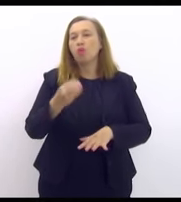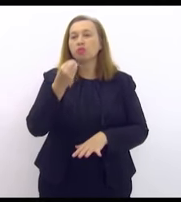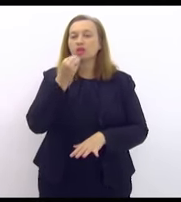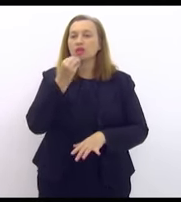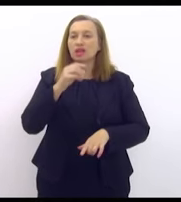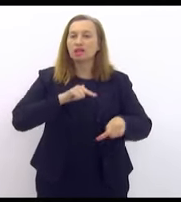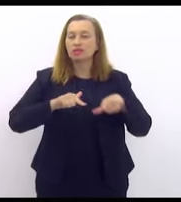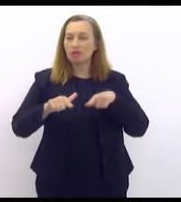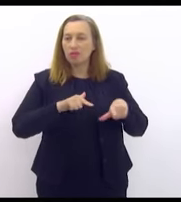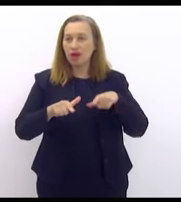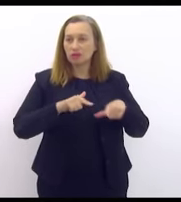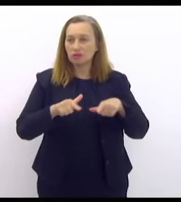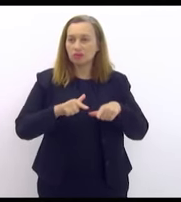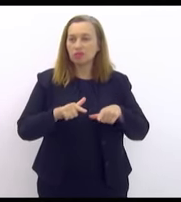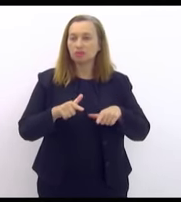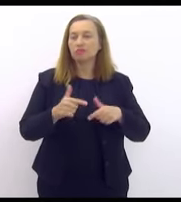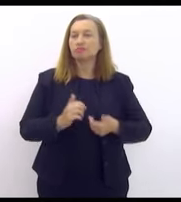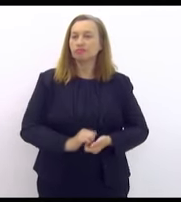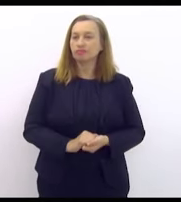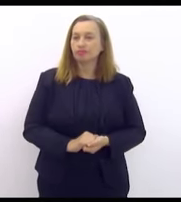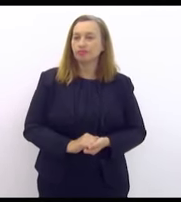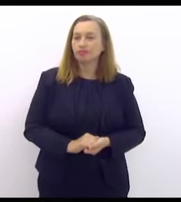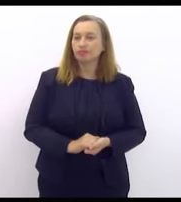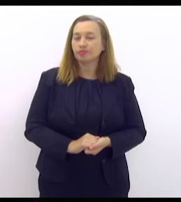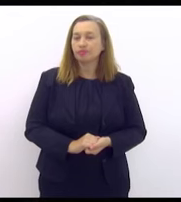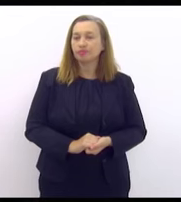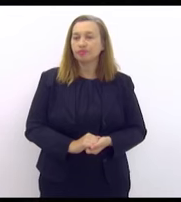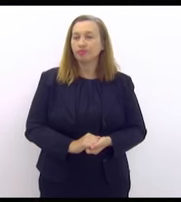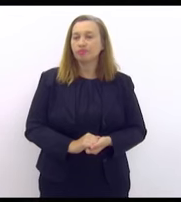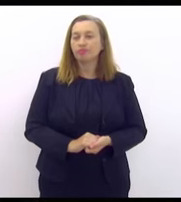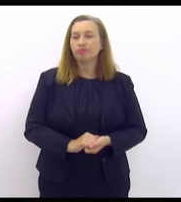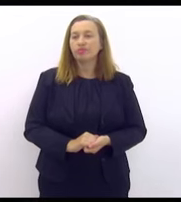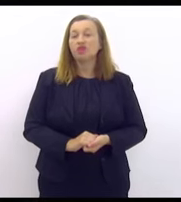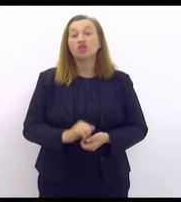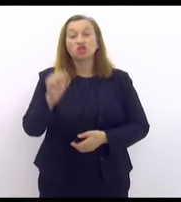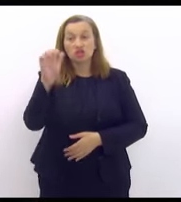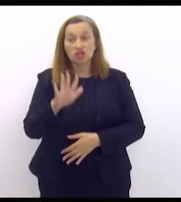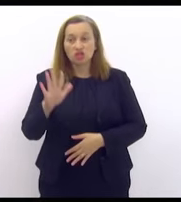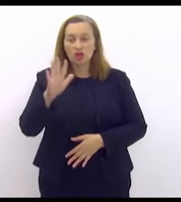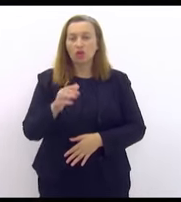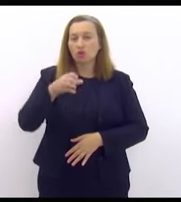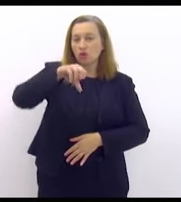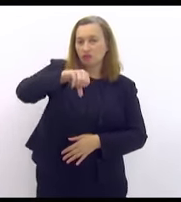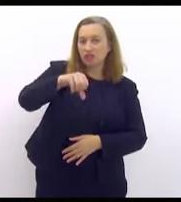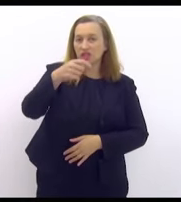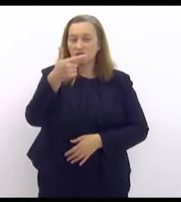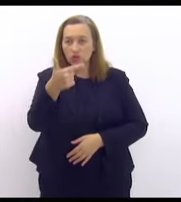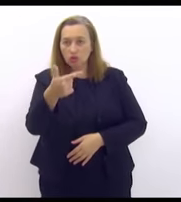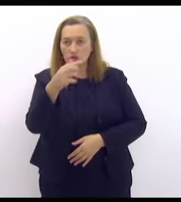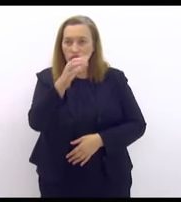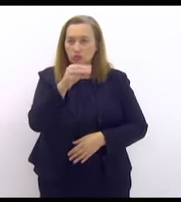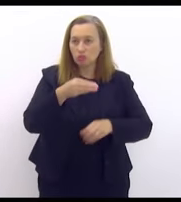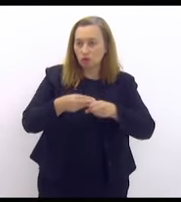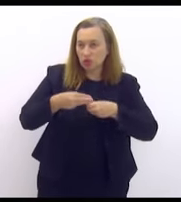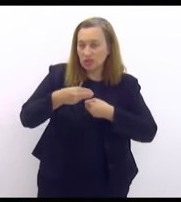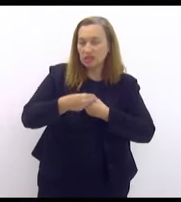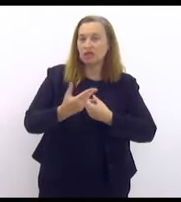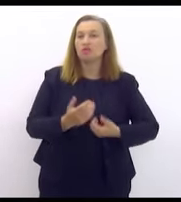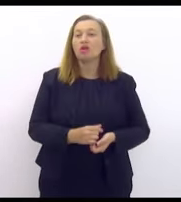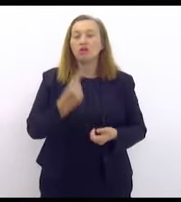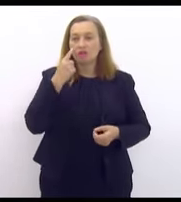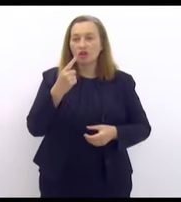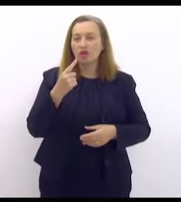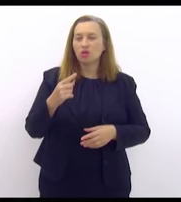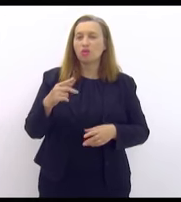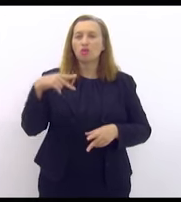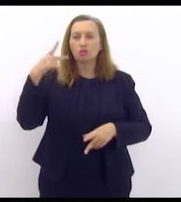trabalho e emprego, que isso tem que se dar no Estado como um todo. São 92 municípios. Então, vamos dizer que a população que está assistindo, a